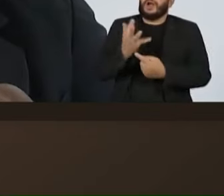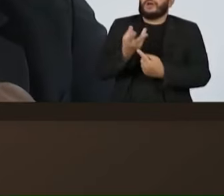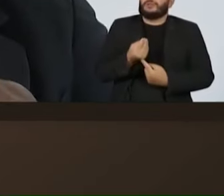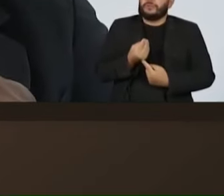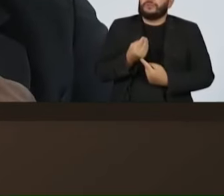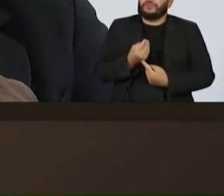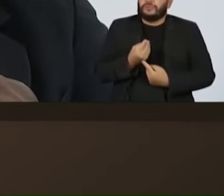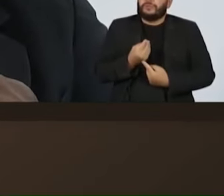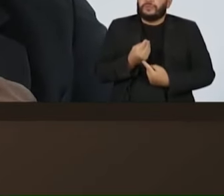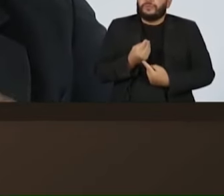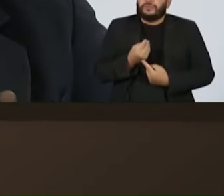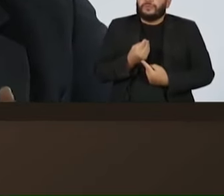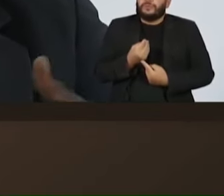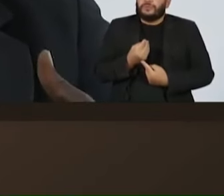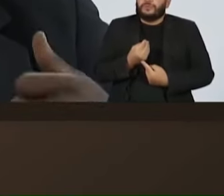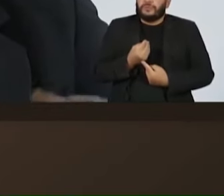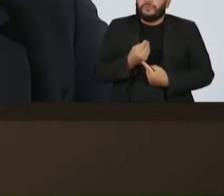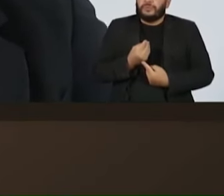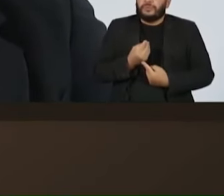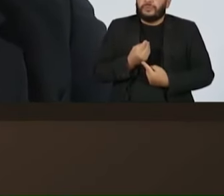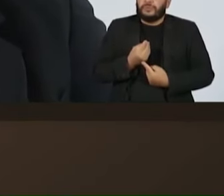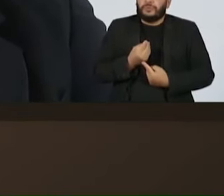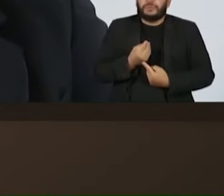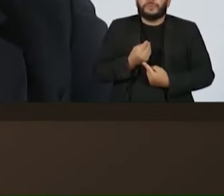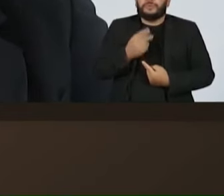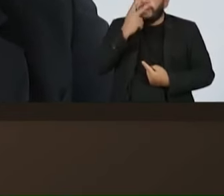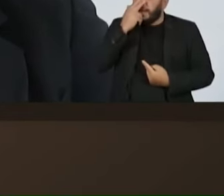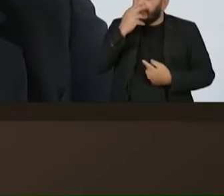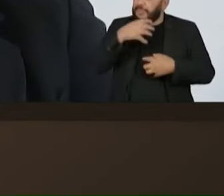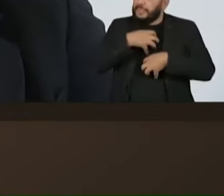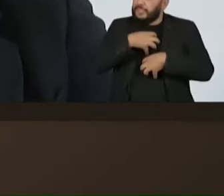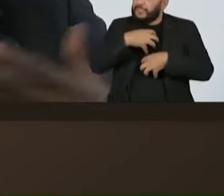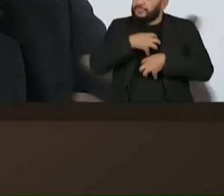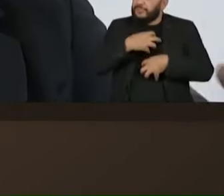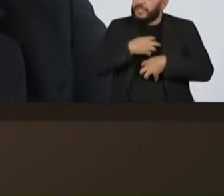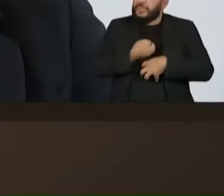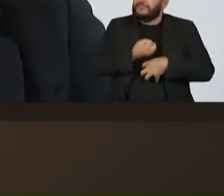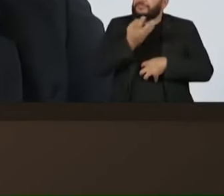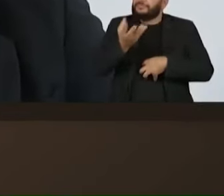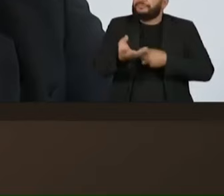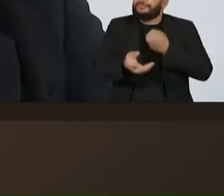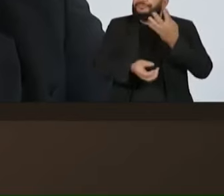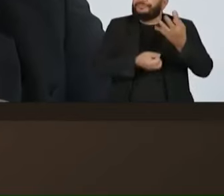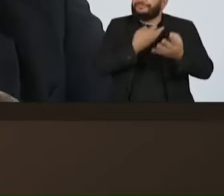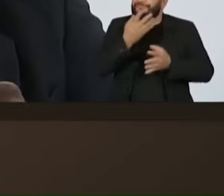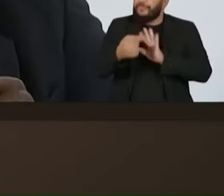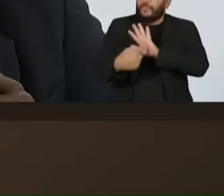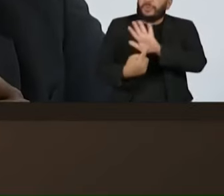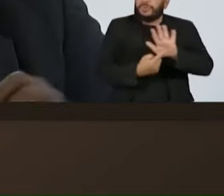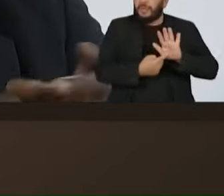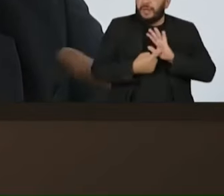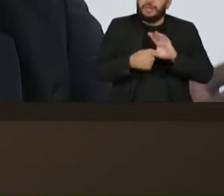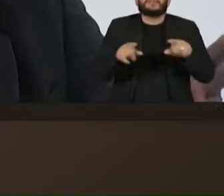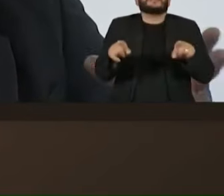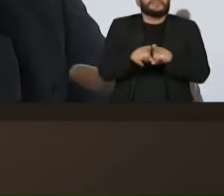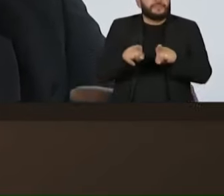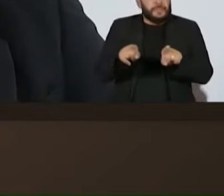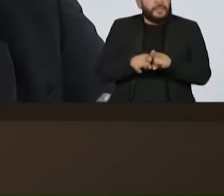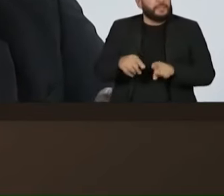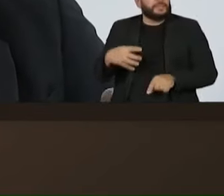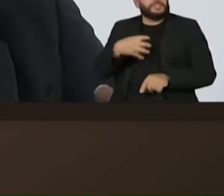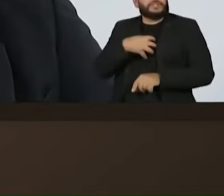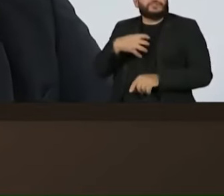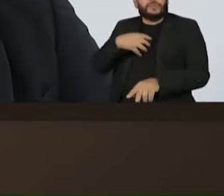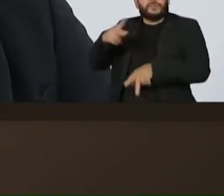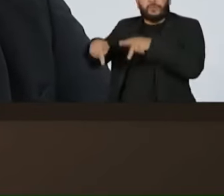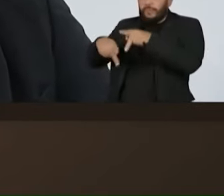para não só expressar os meus sentimentos, mas os sentimentos do povo brasileiro, a expressão do povo